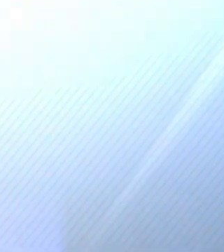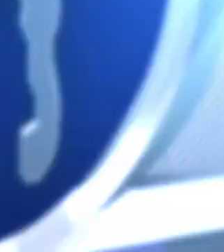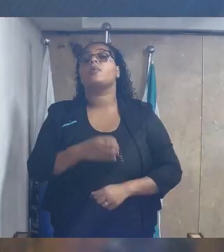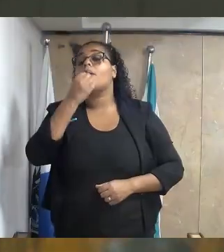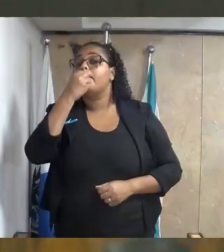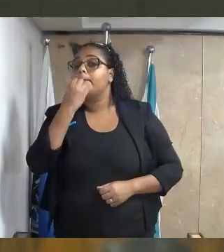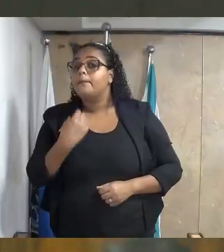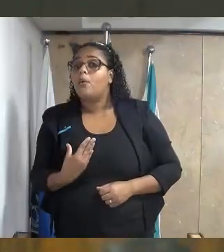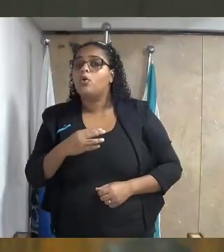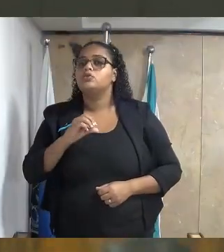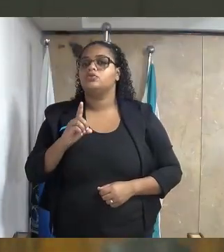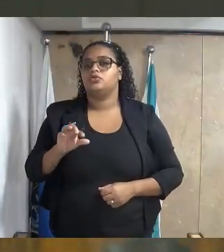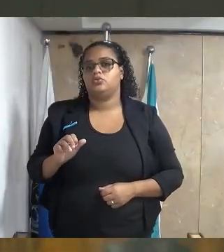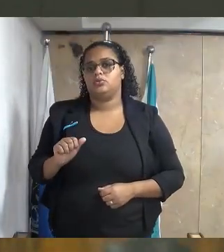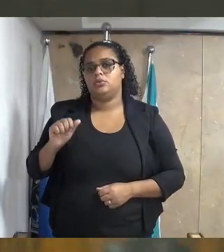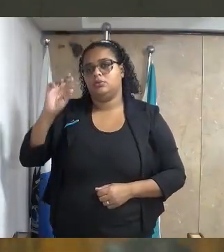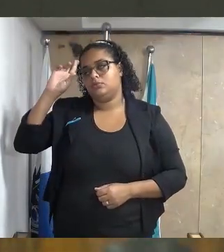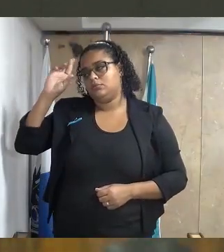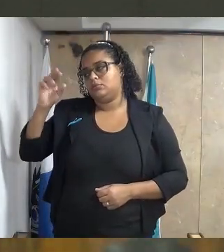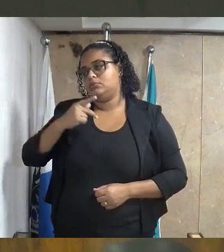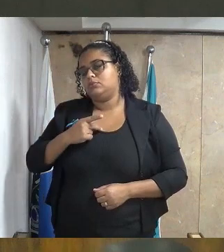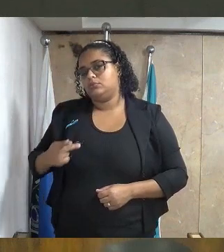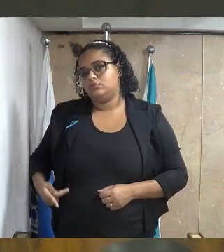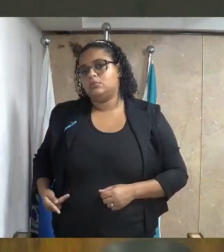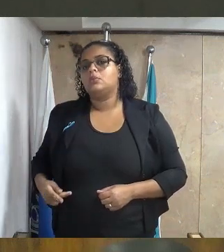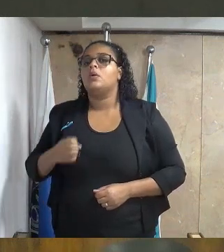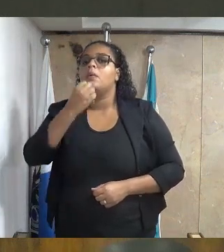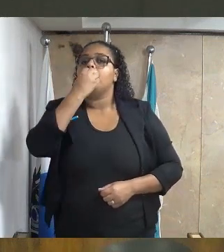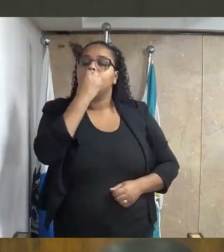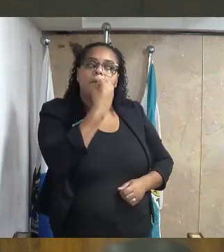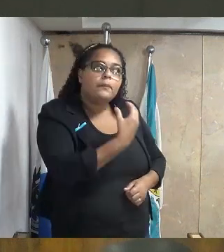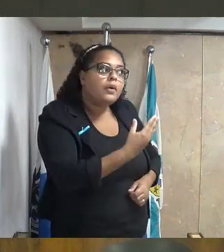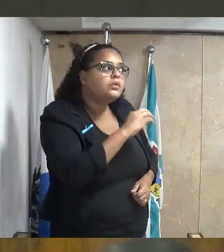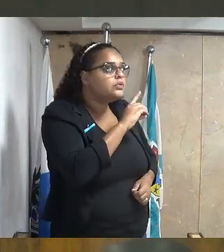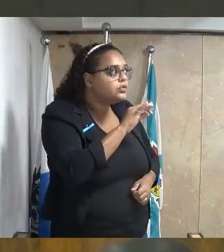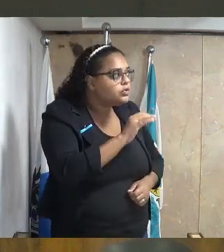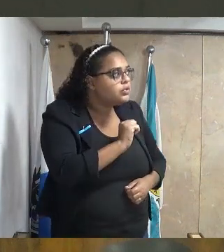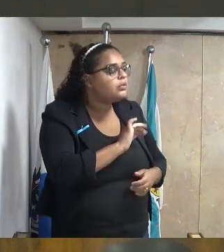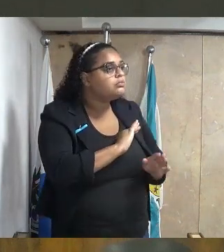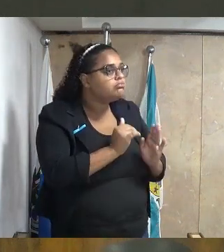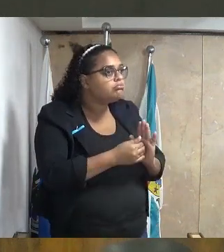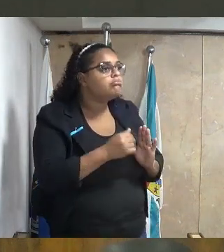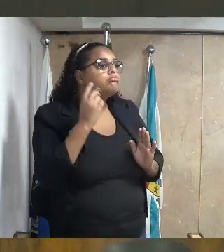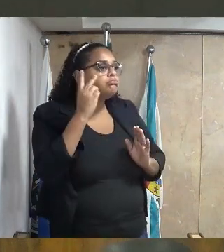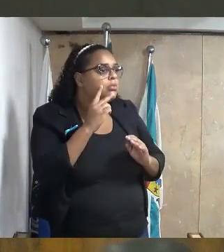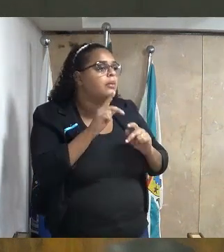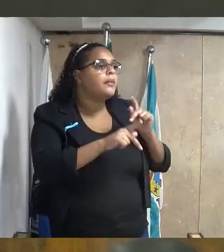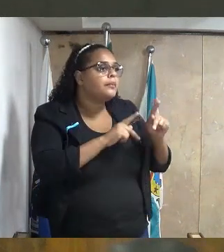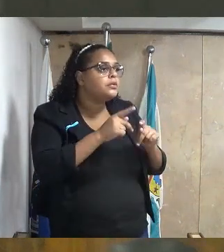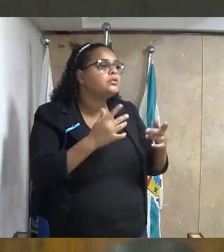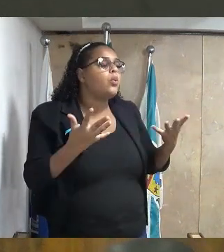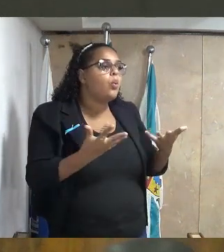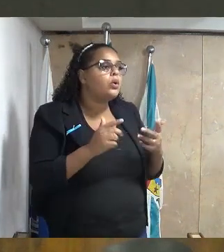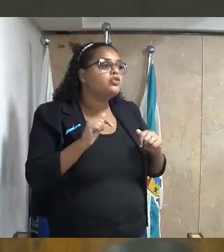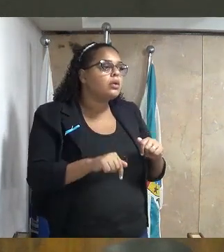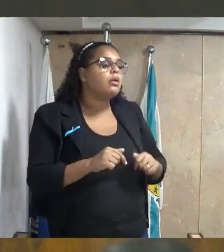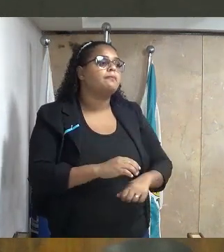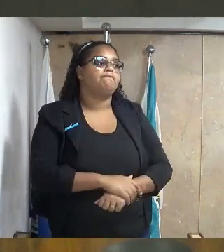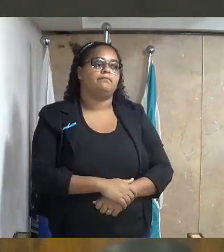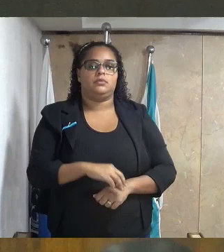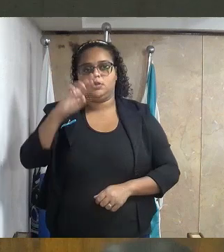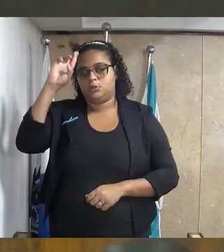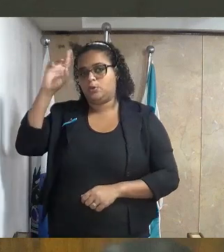Bom dia, senhor presidente. Bom dia, nobres vereadores, público presente.